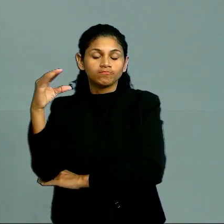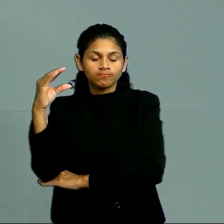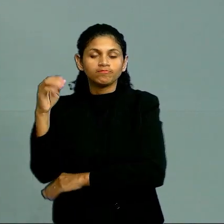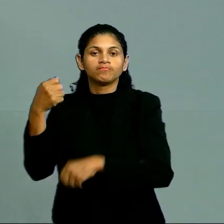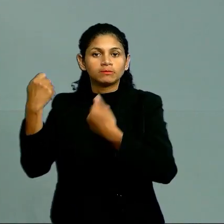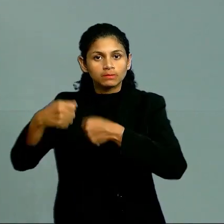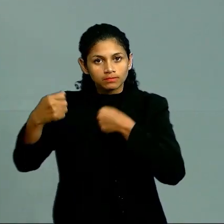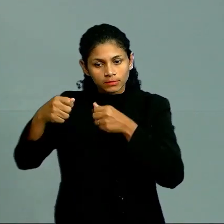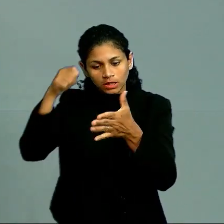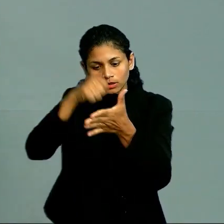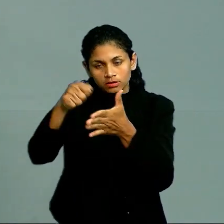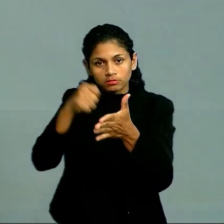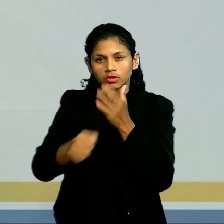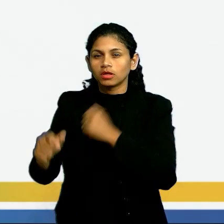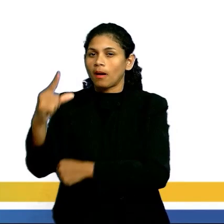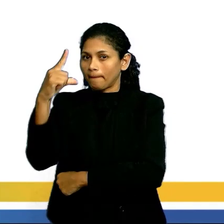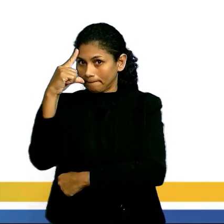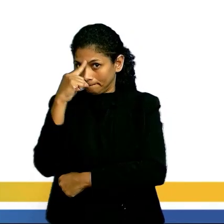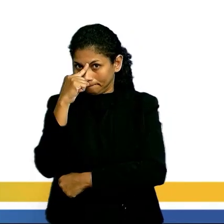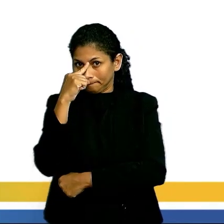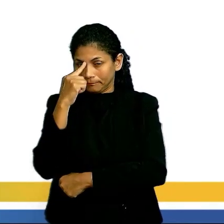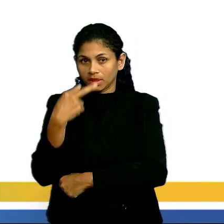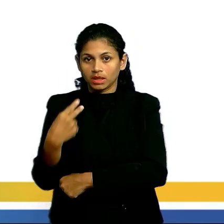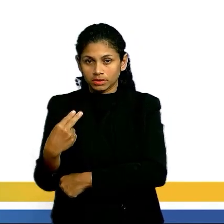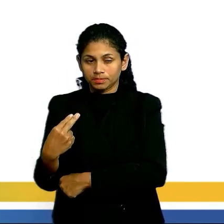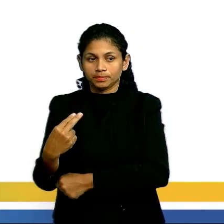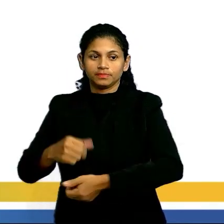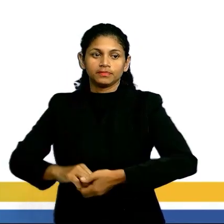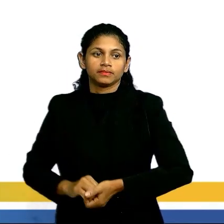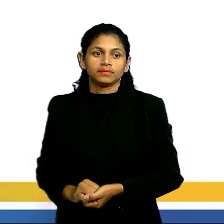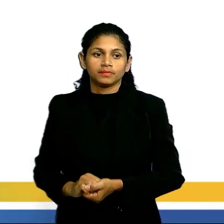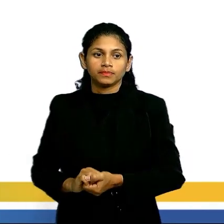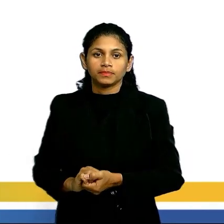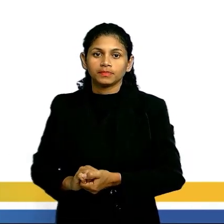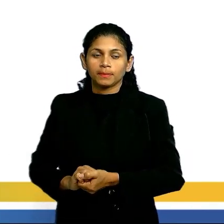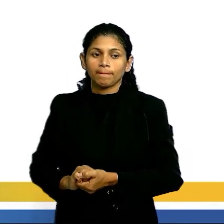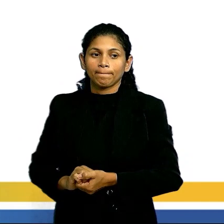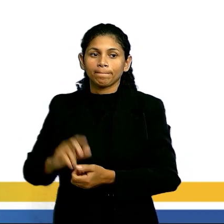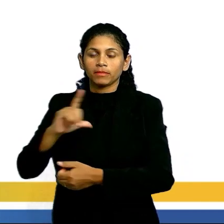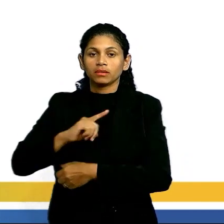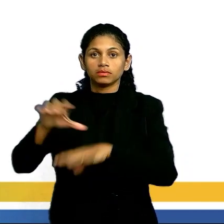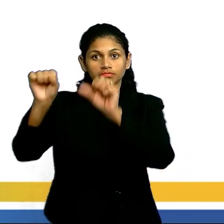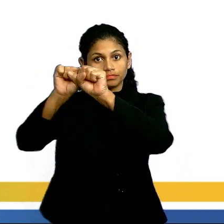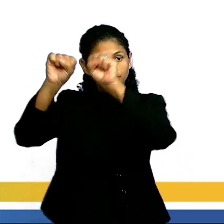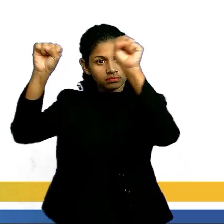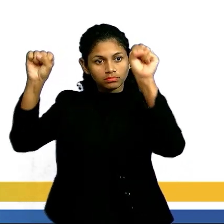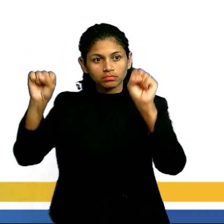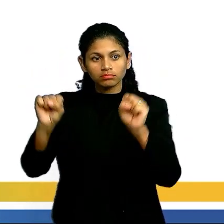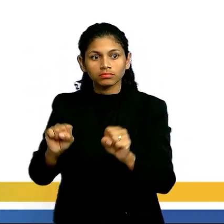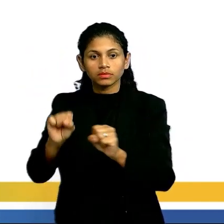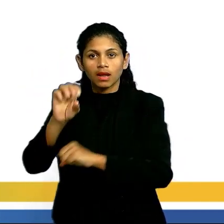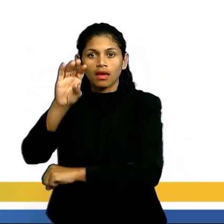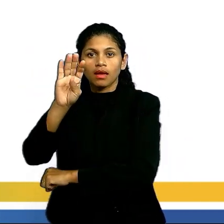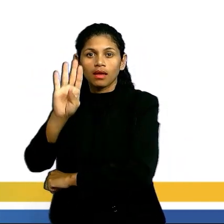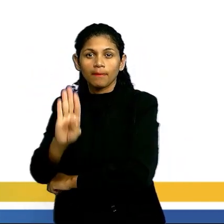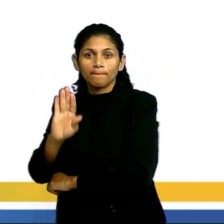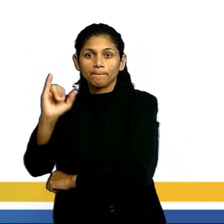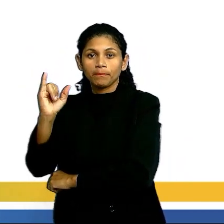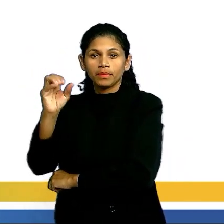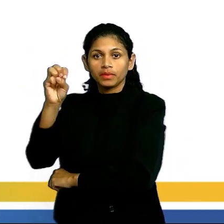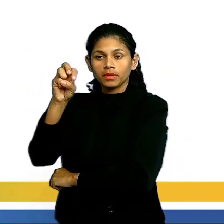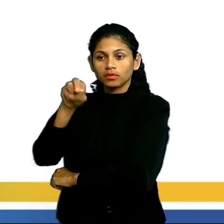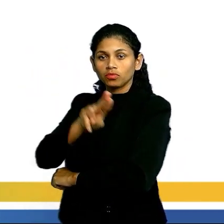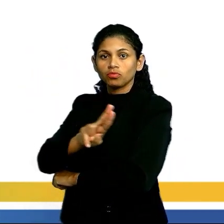em latim. Não muda, tá certo? E olha só como é que funciona. Temos um sistema binominal. Binominal por quê?